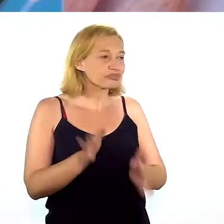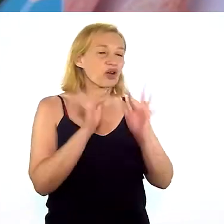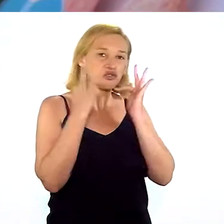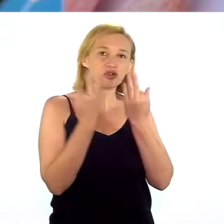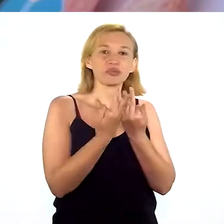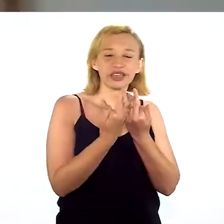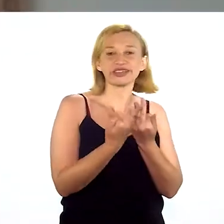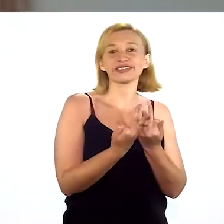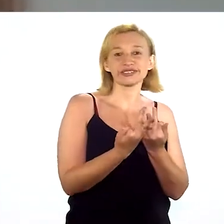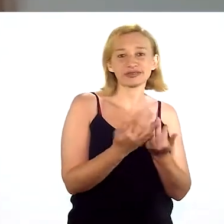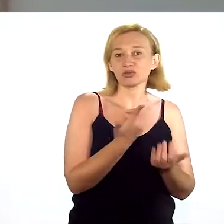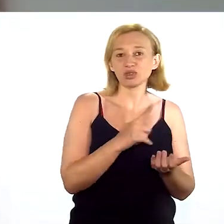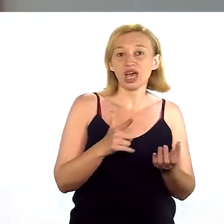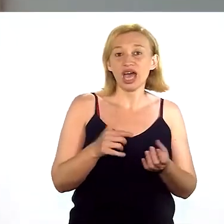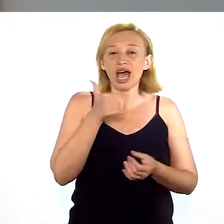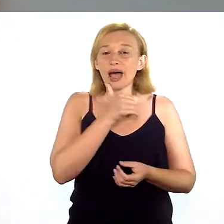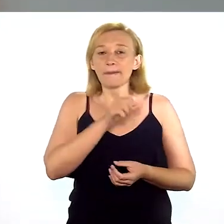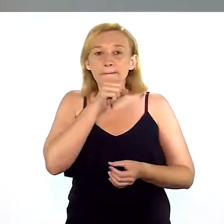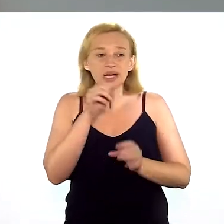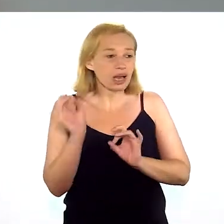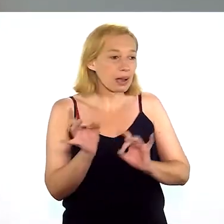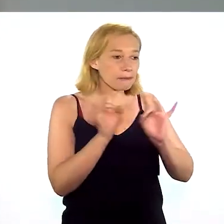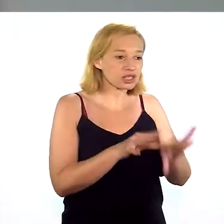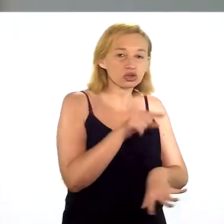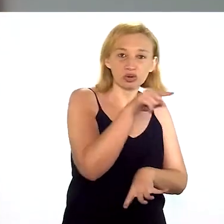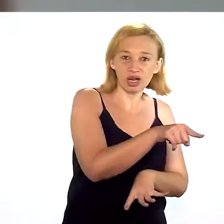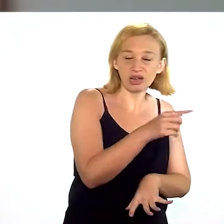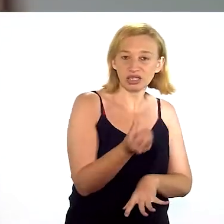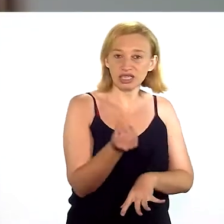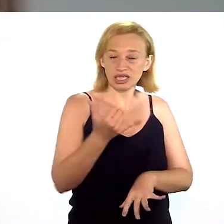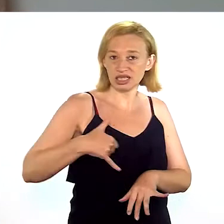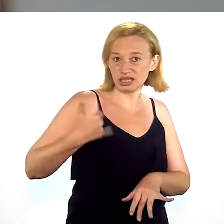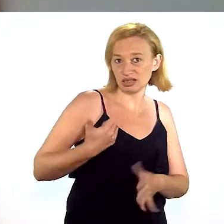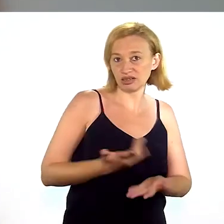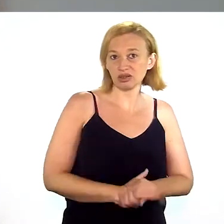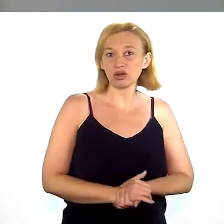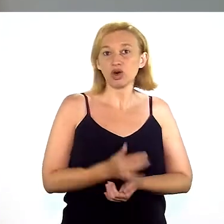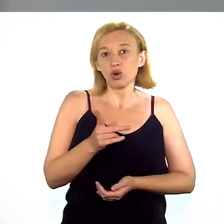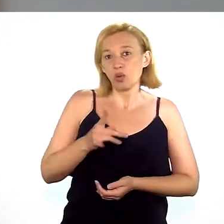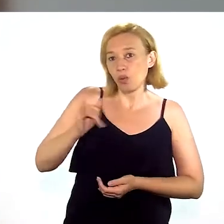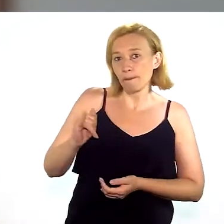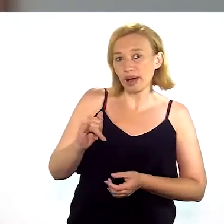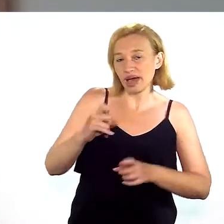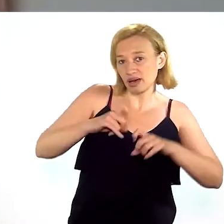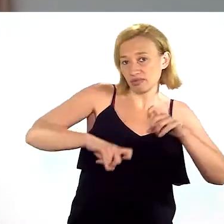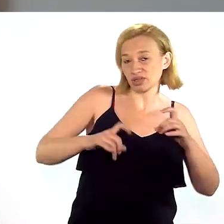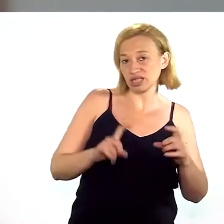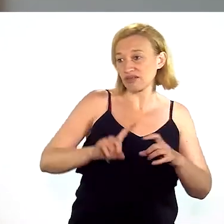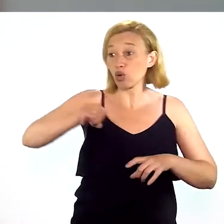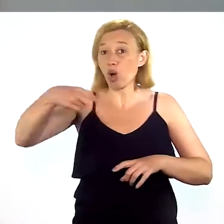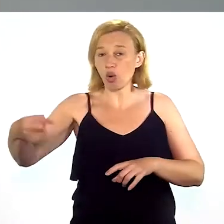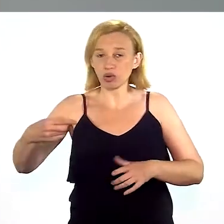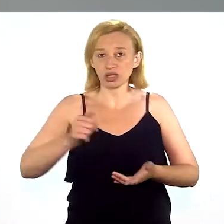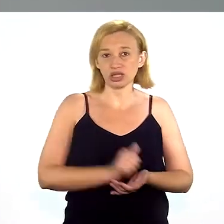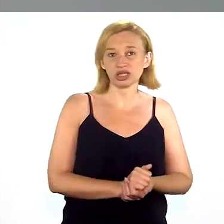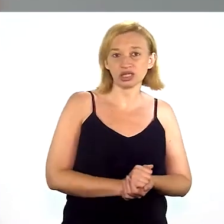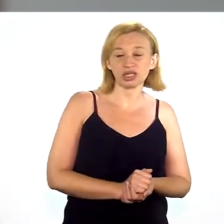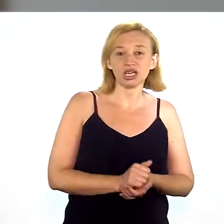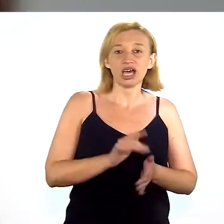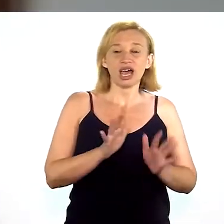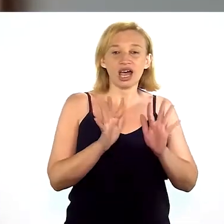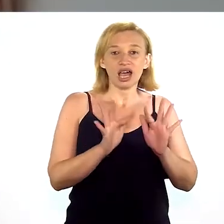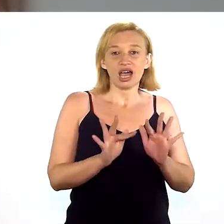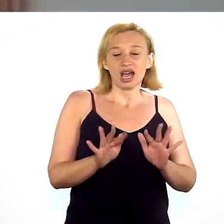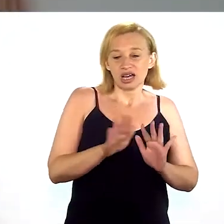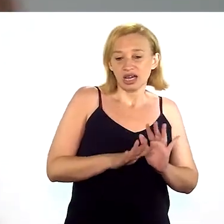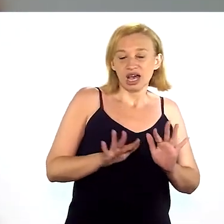bem desestruturada. A mãe dela abandona ela e os irmãos, não sei, quando ela tinha 6 anos, porque o pai era abusivo e alcoólatra. E conforme as